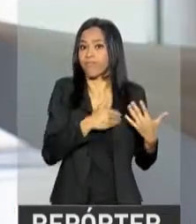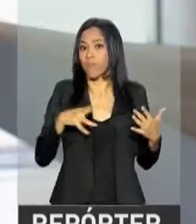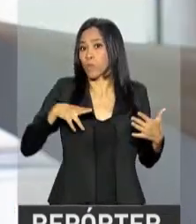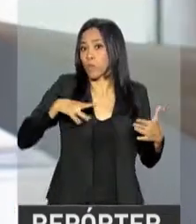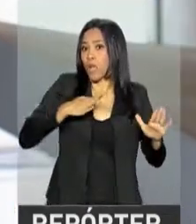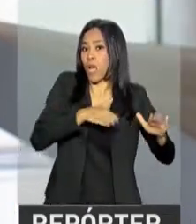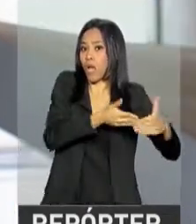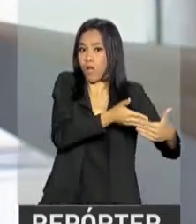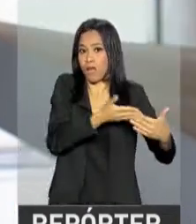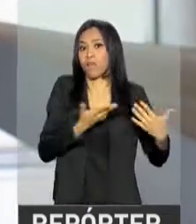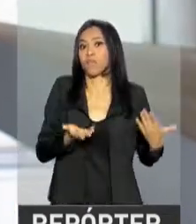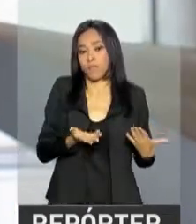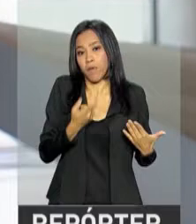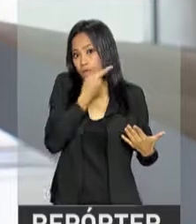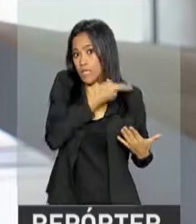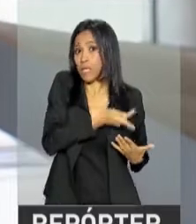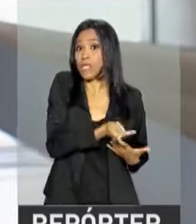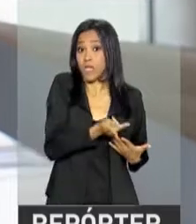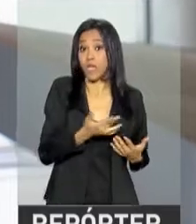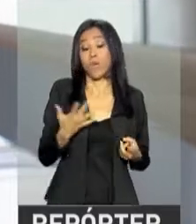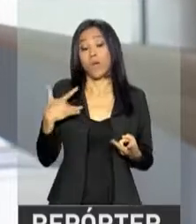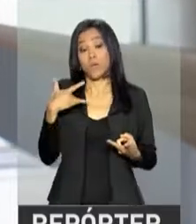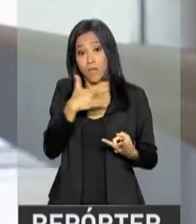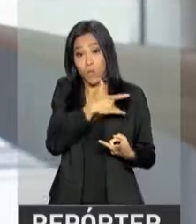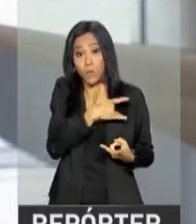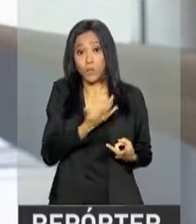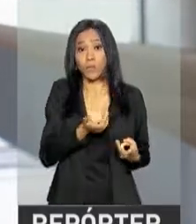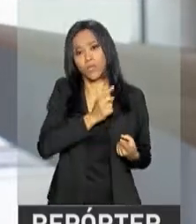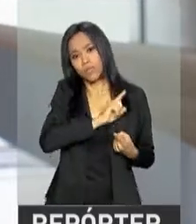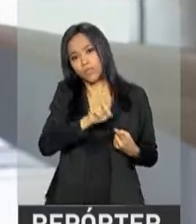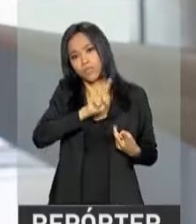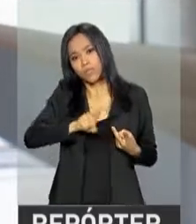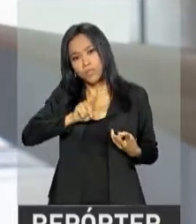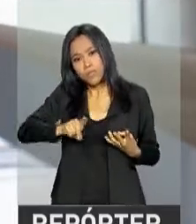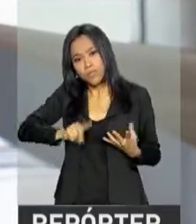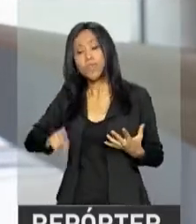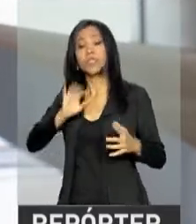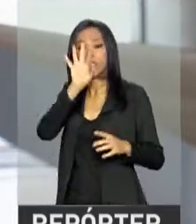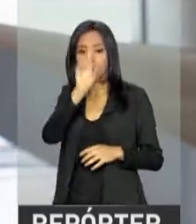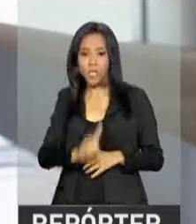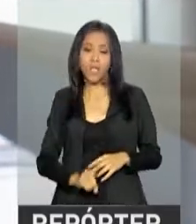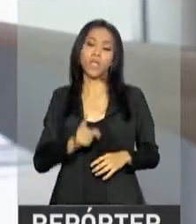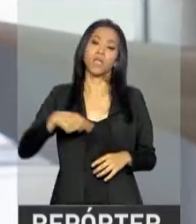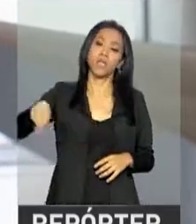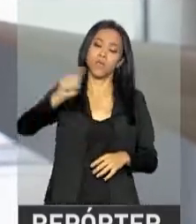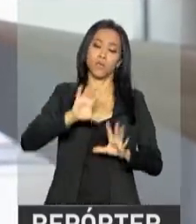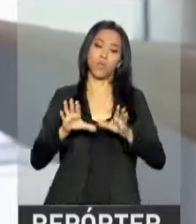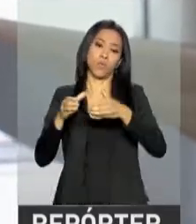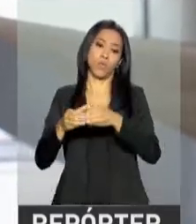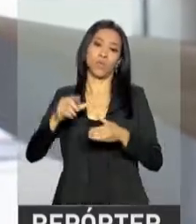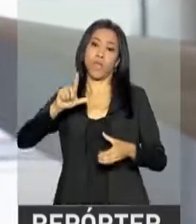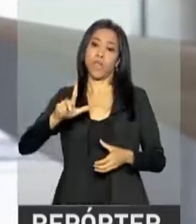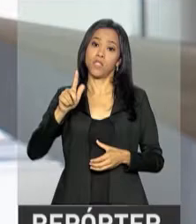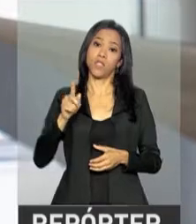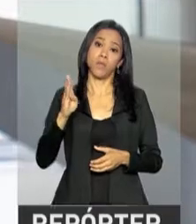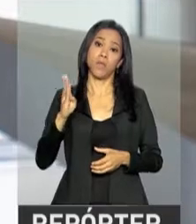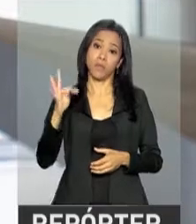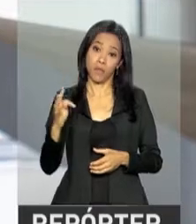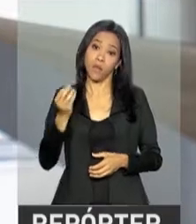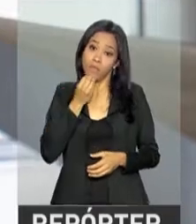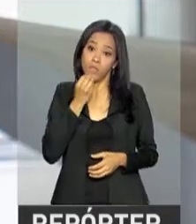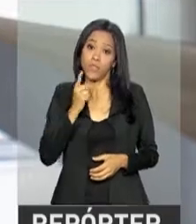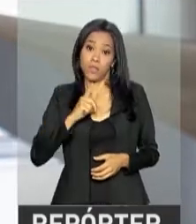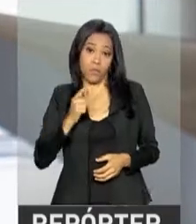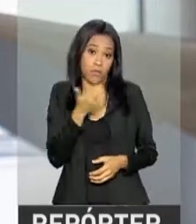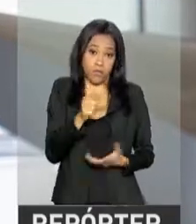locação a visita íntima a saúde então alguns direitos que a população lgbt deveria ter dentro do sistema carcerário e não